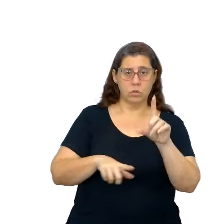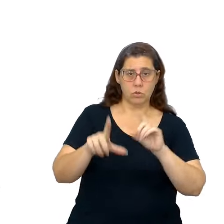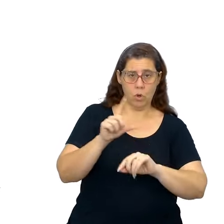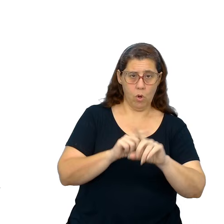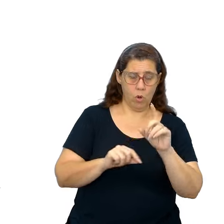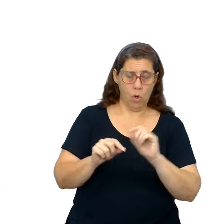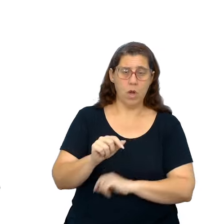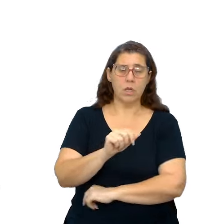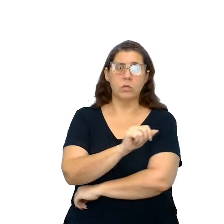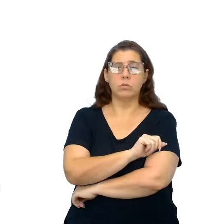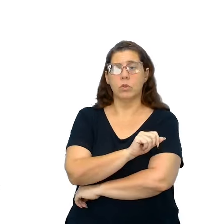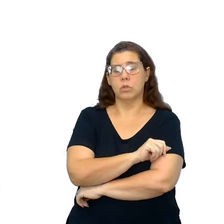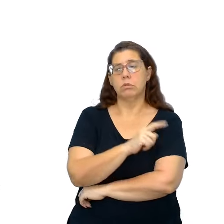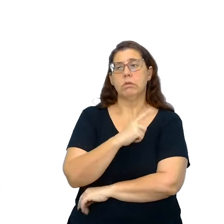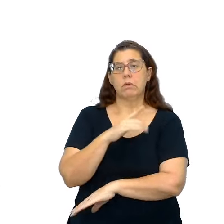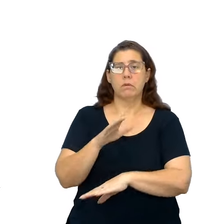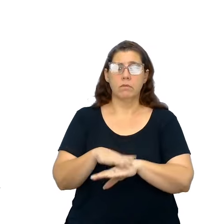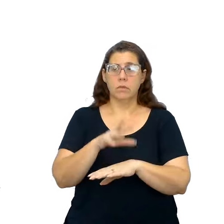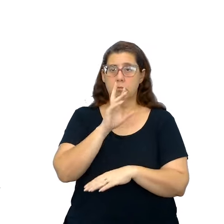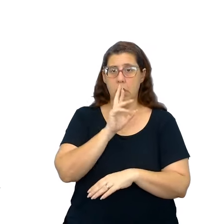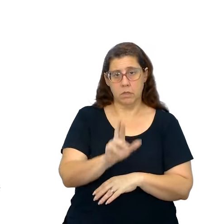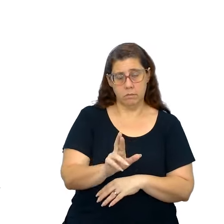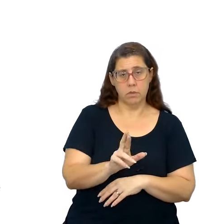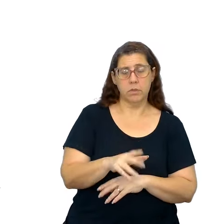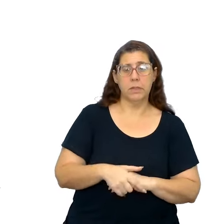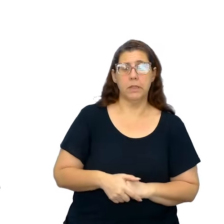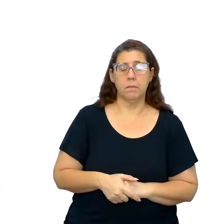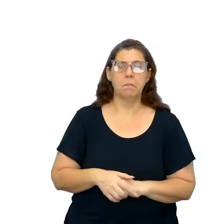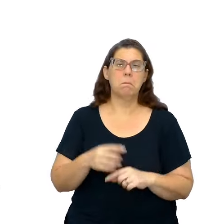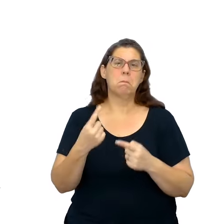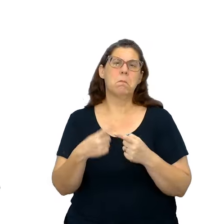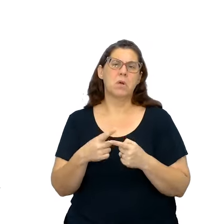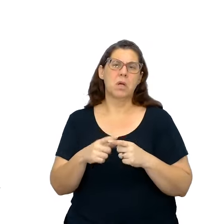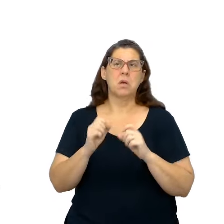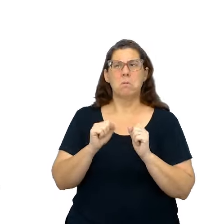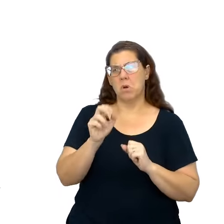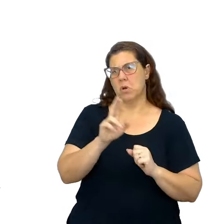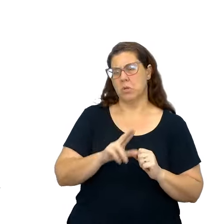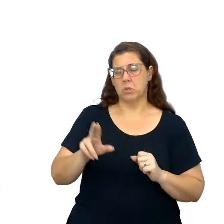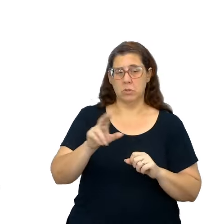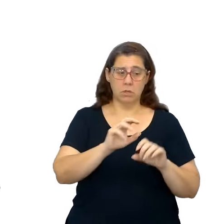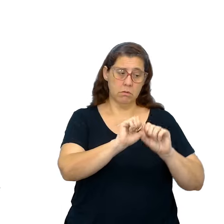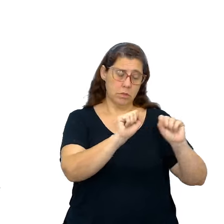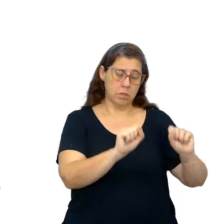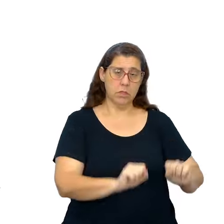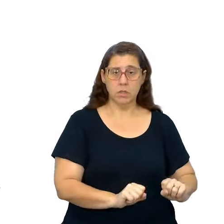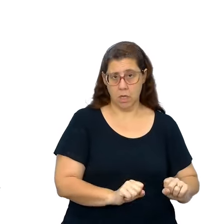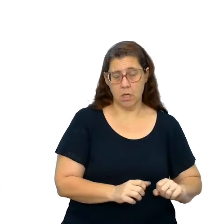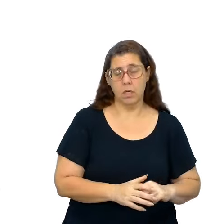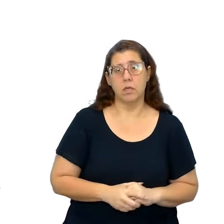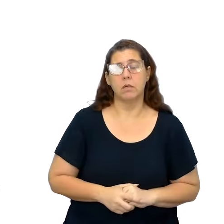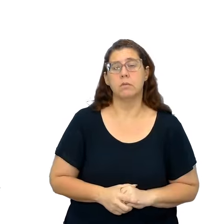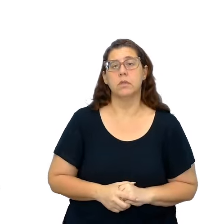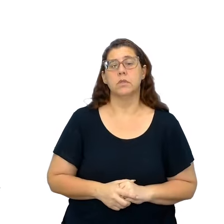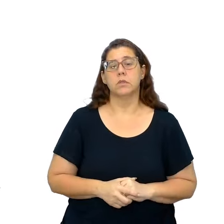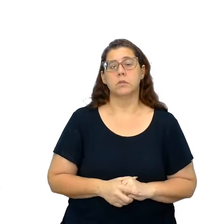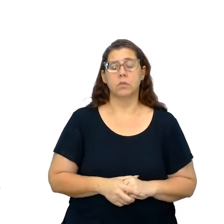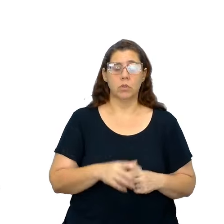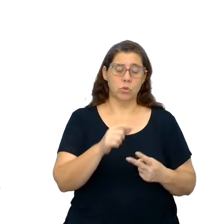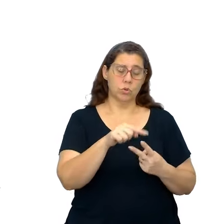nossos estudantes têm que fazer para resolver isso, né? Porque ele pode usar sistema, que o Fábio até falou sobre isso, sistema de